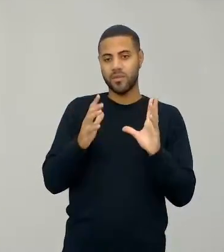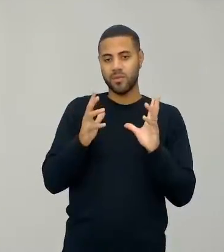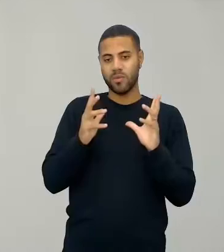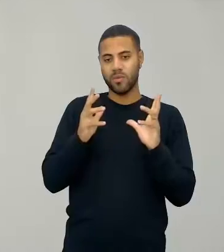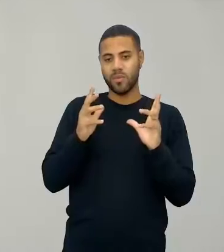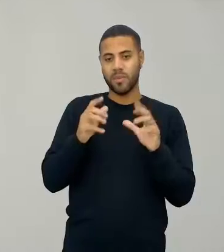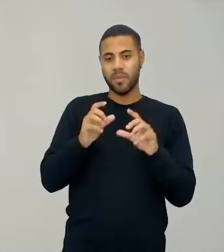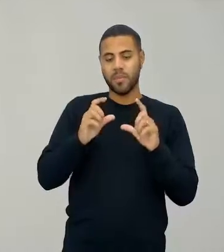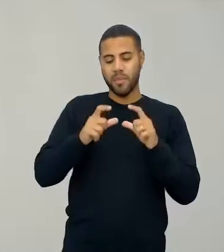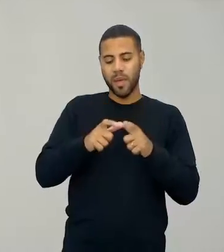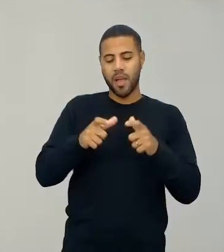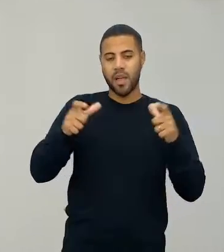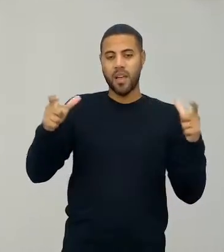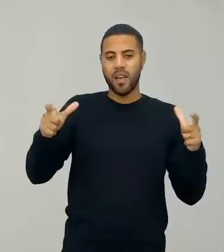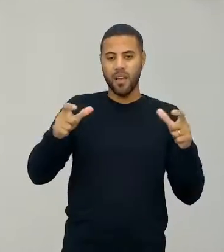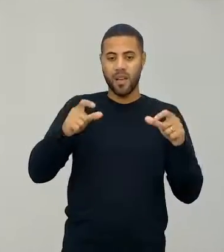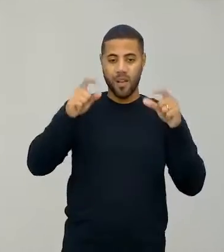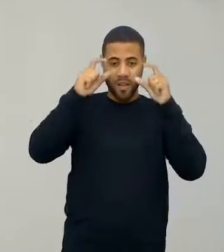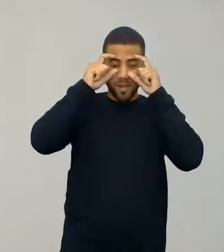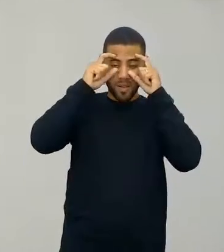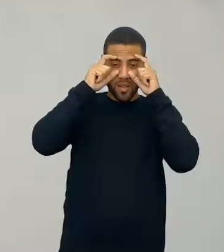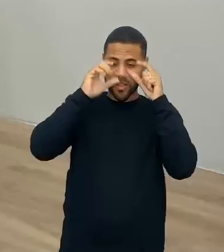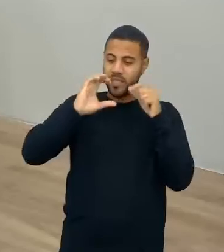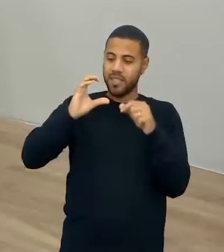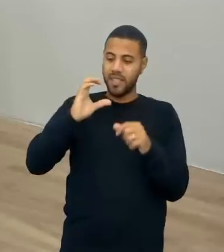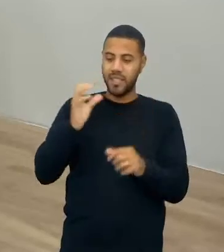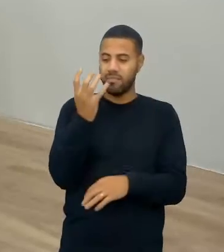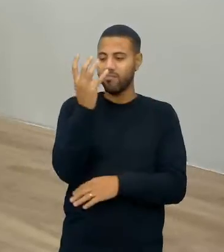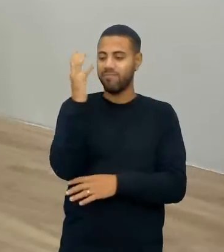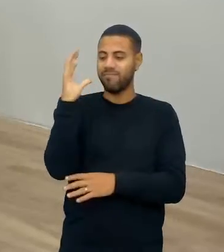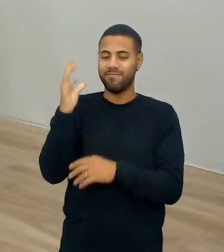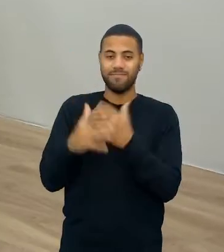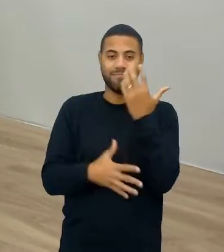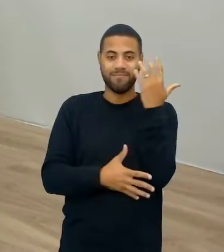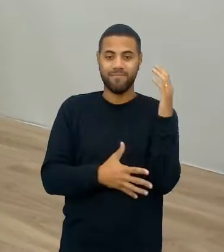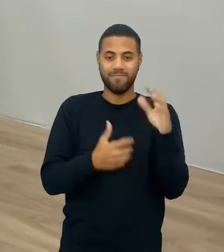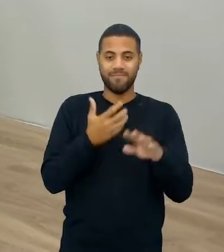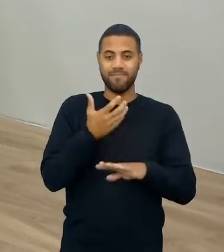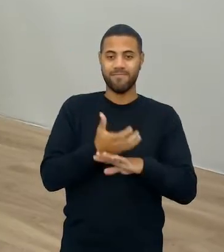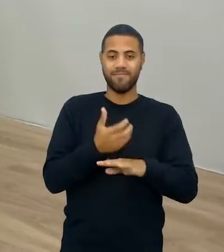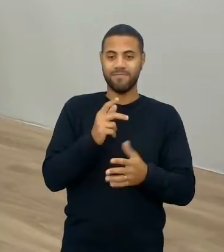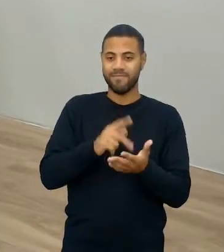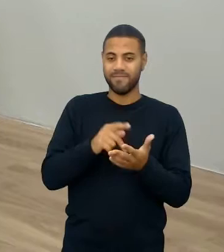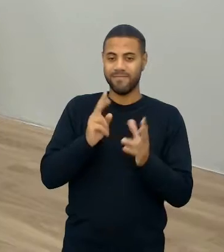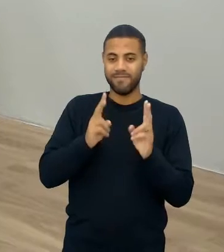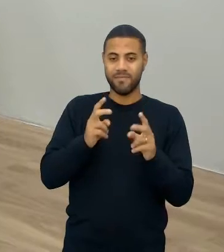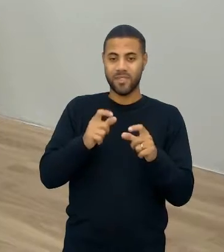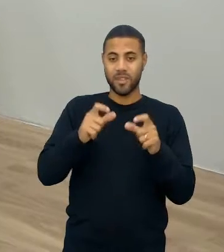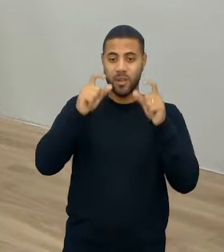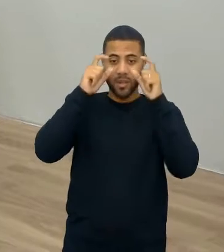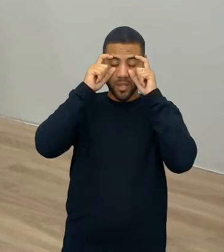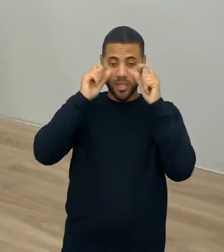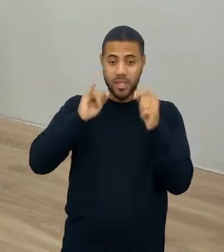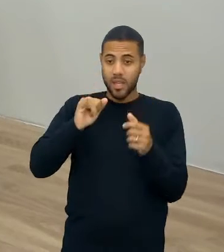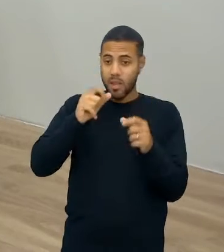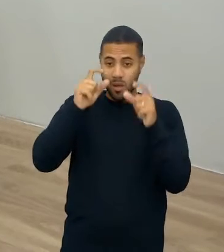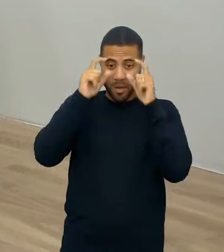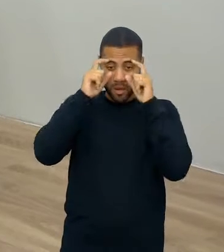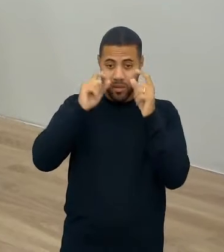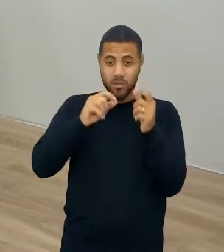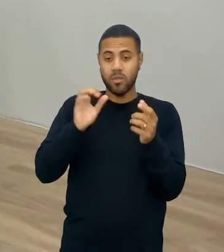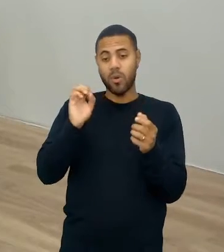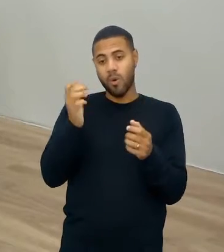de Ciências da Natureza, o óculos. Sim, é bem verdade, né? O pessoal que usa óculos, quem não usa óculos está